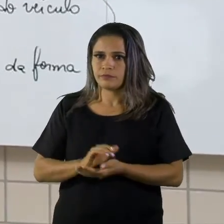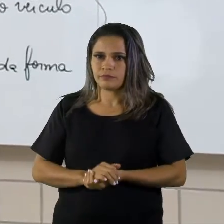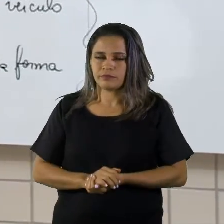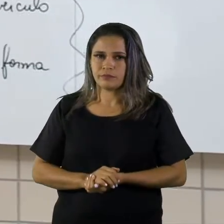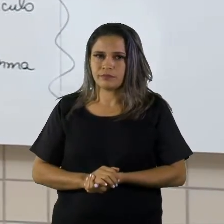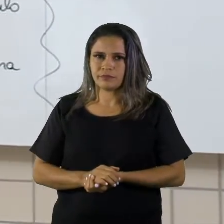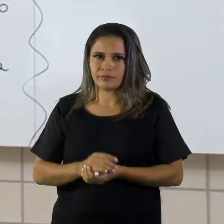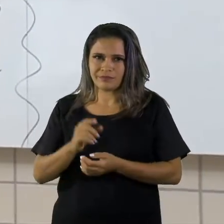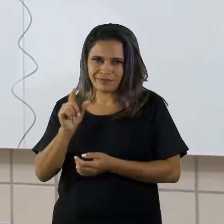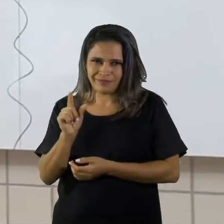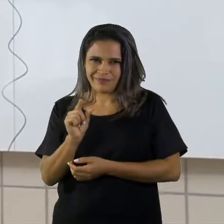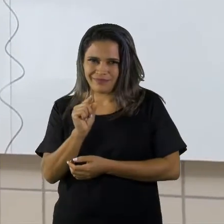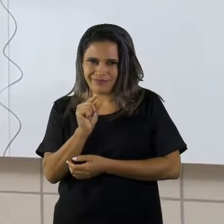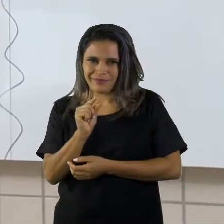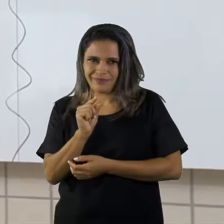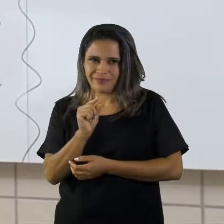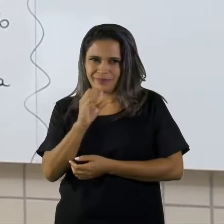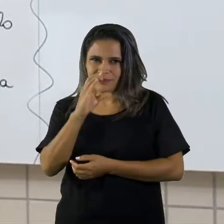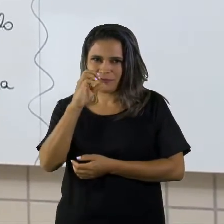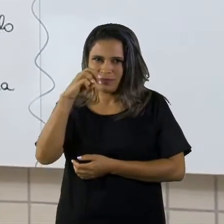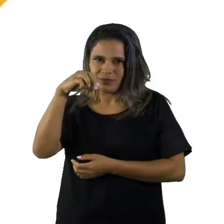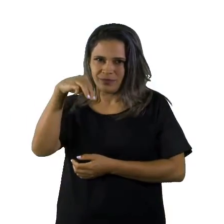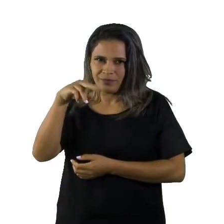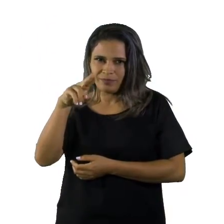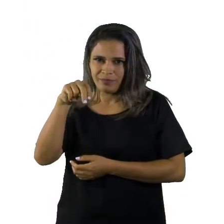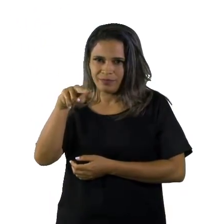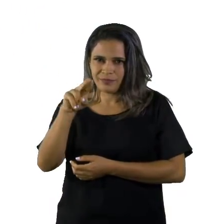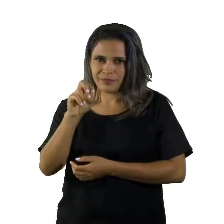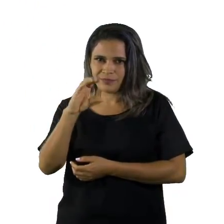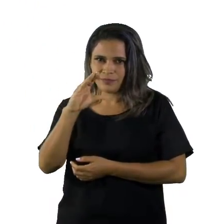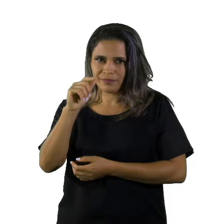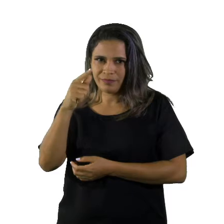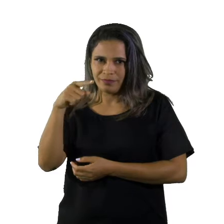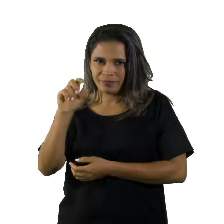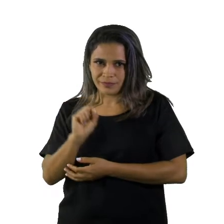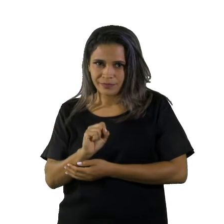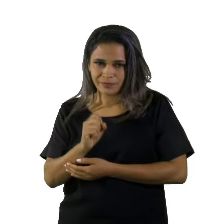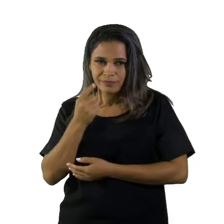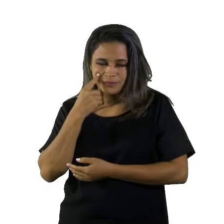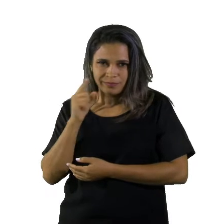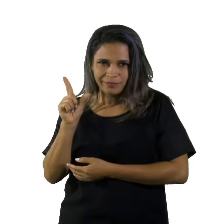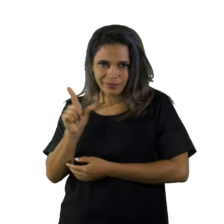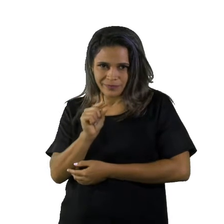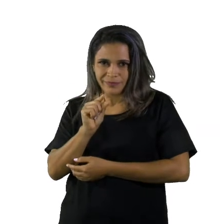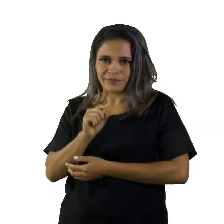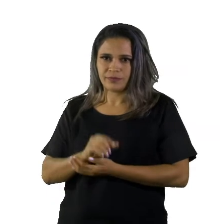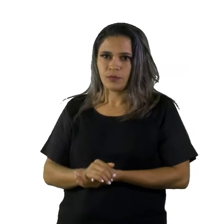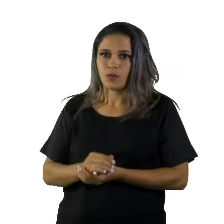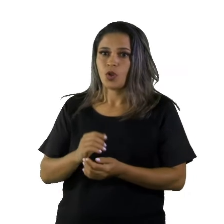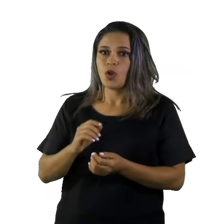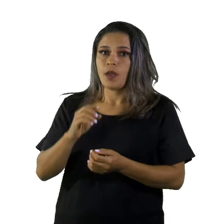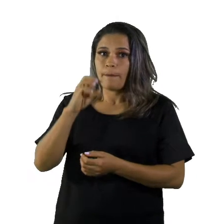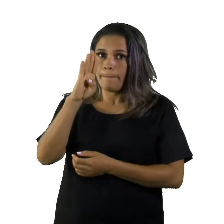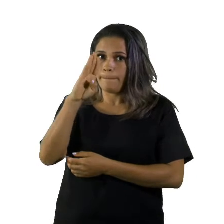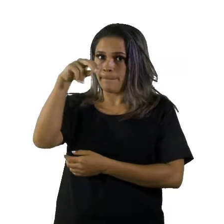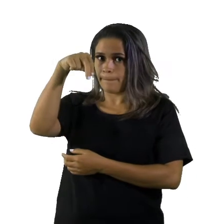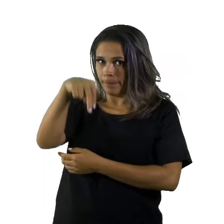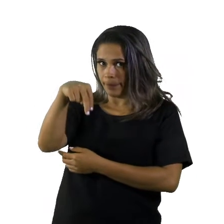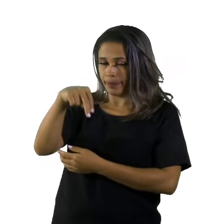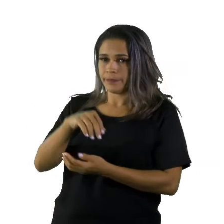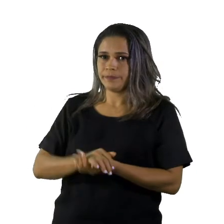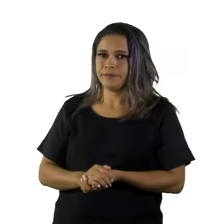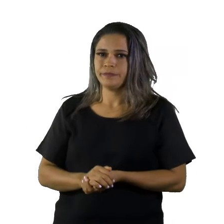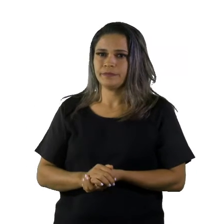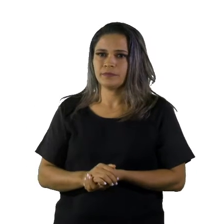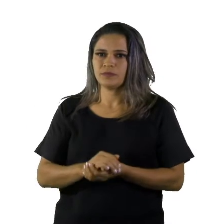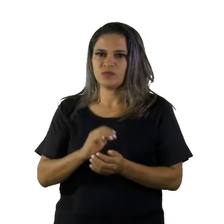está abreviado? BN? Então vamos dar seguimento à leitura. Jogos violentos podem interferir no